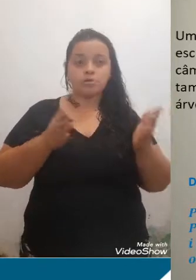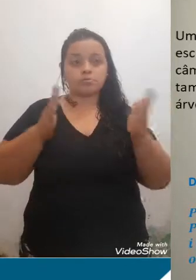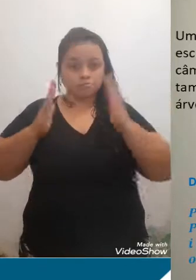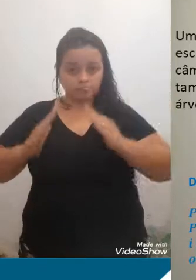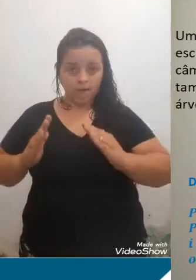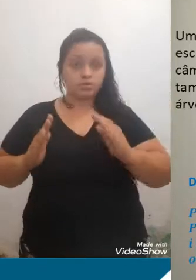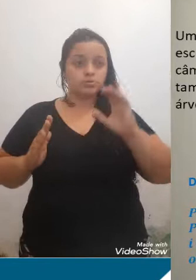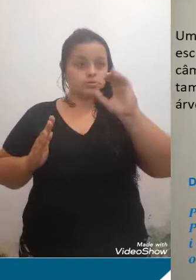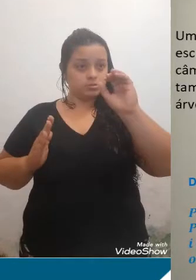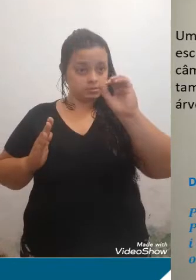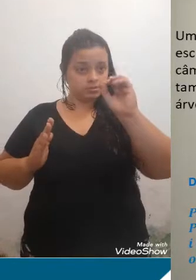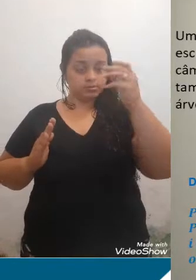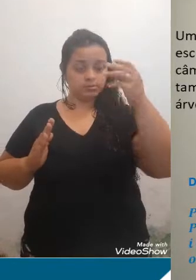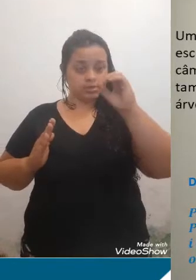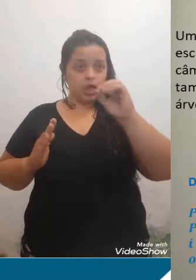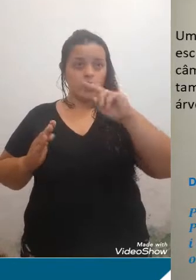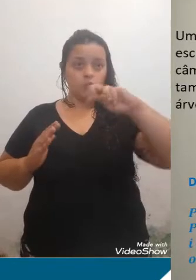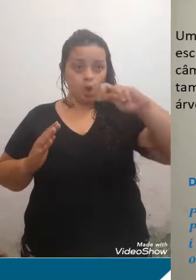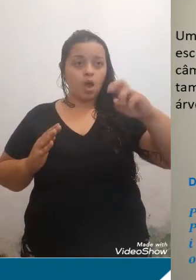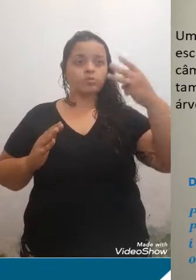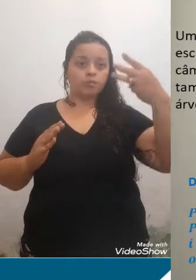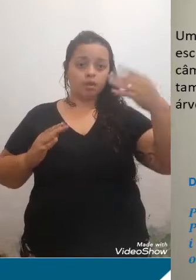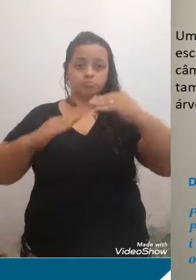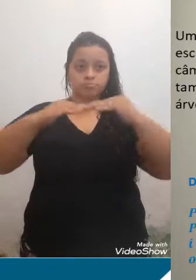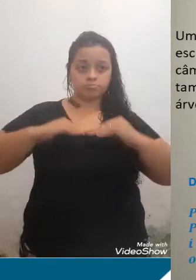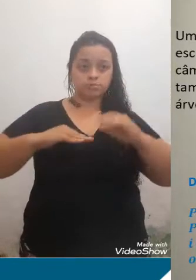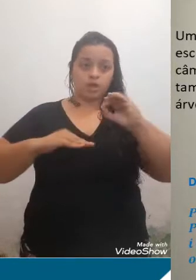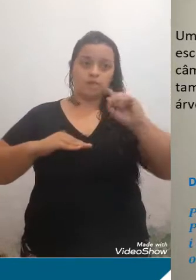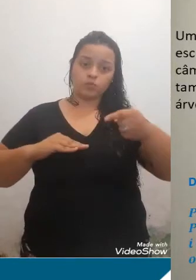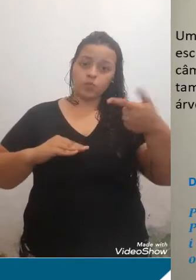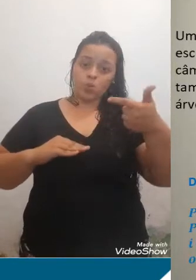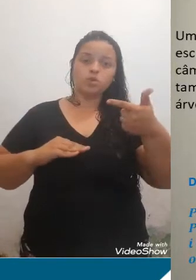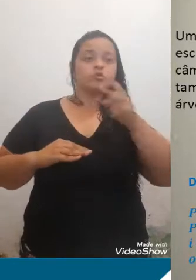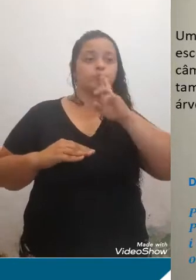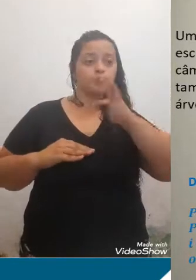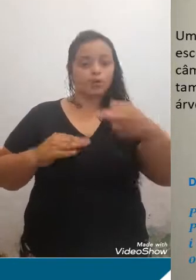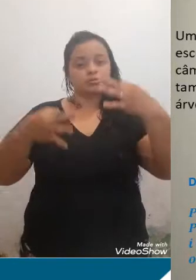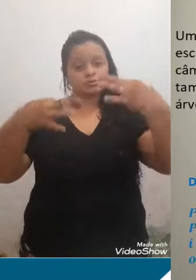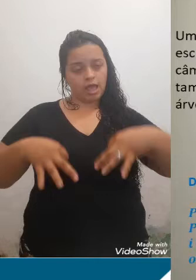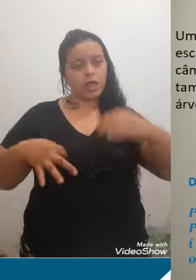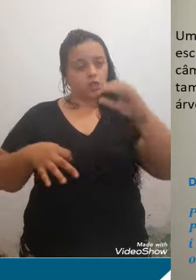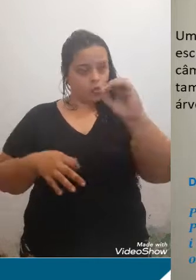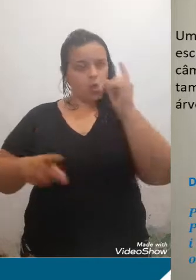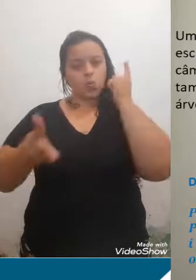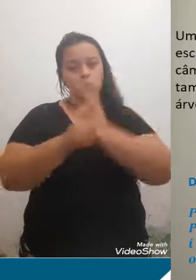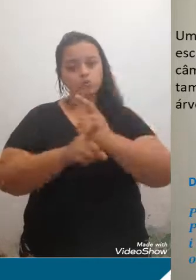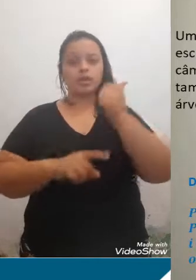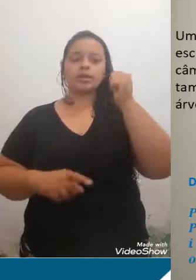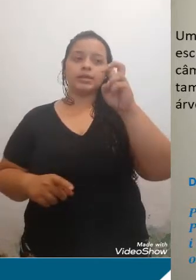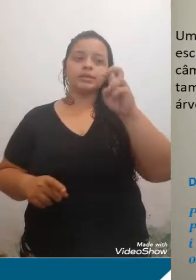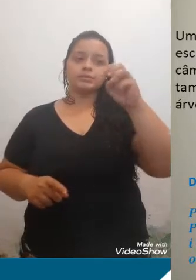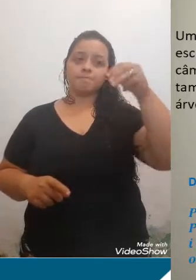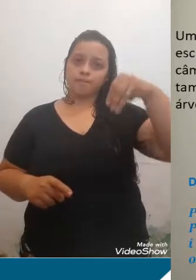0,2, onde a gente acha que o O é igual a 15 metros. Então, a resposta correta dessa questão